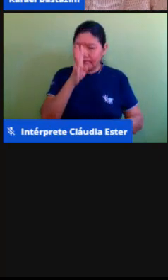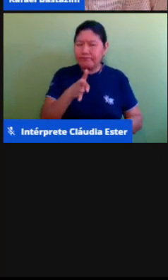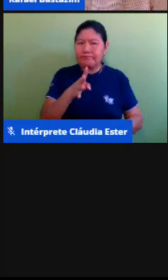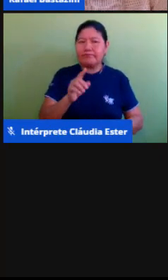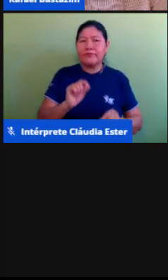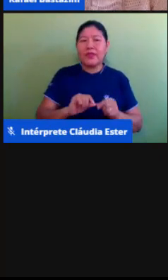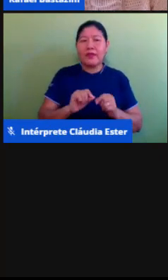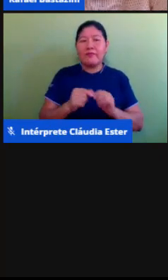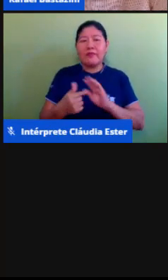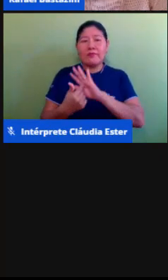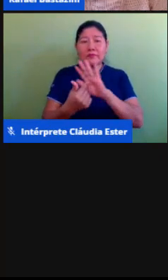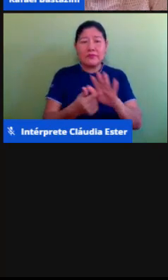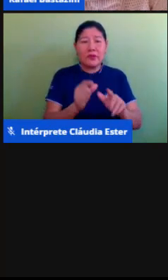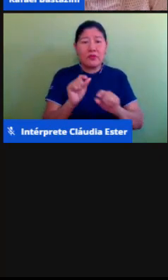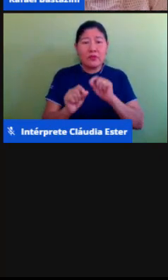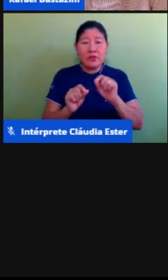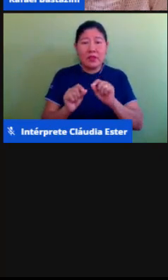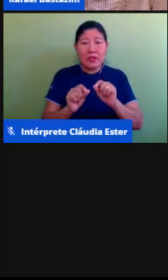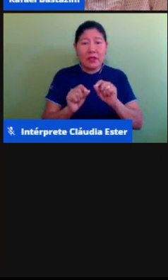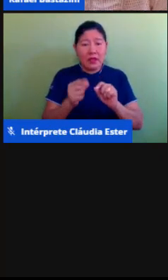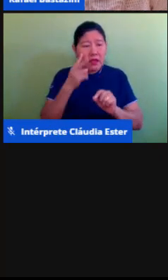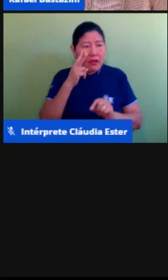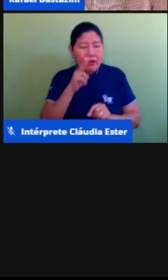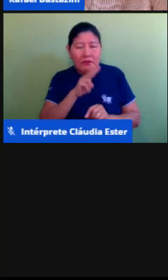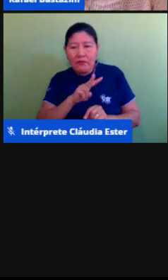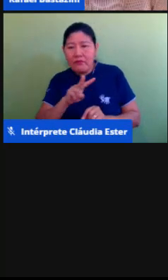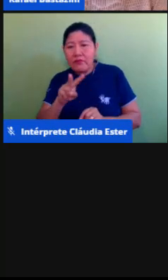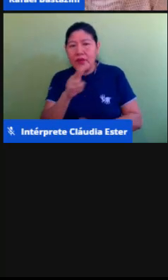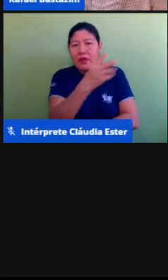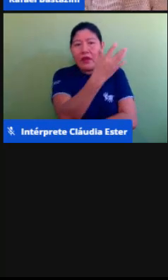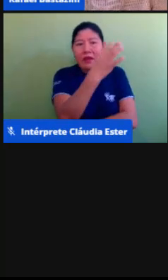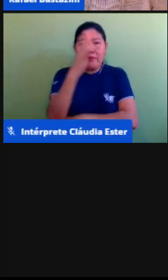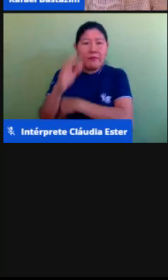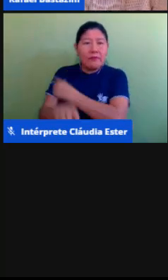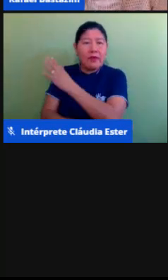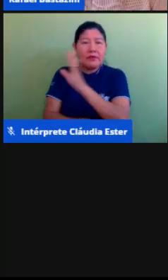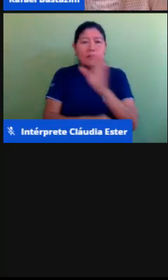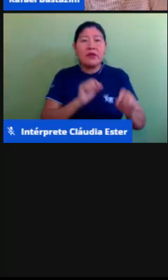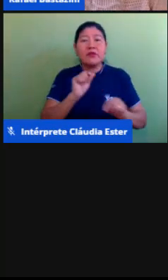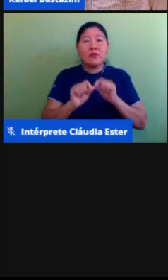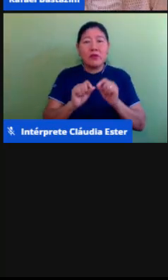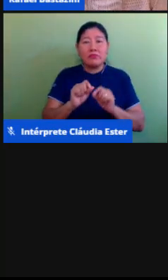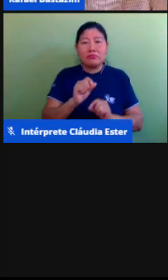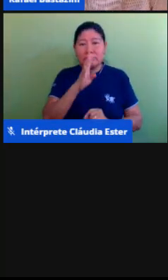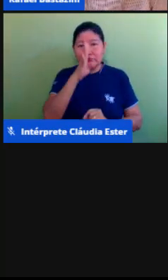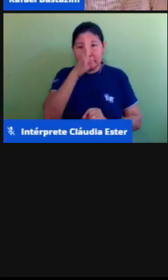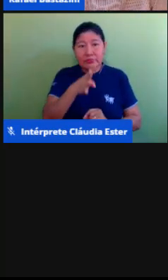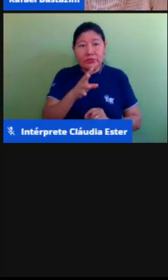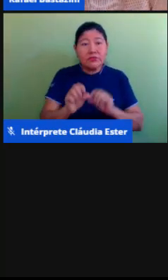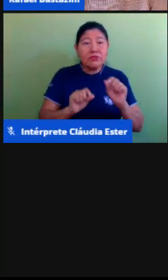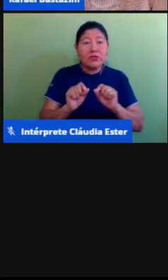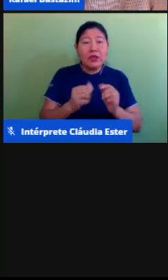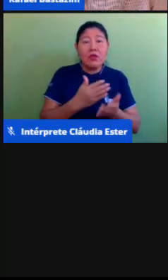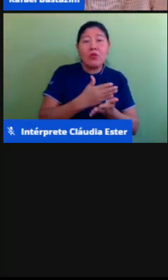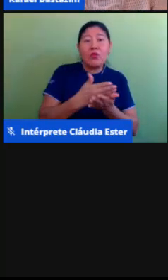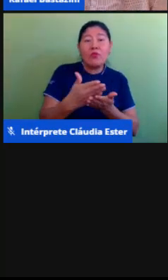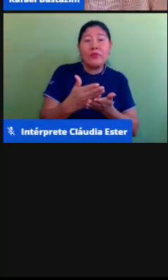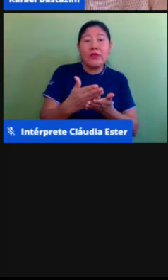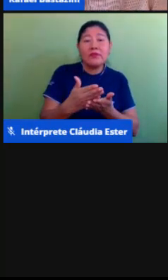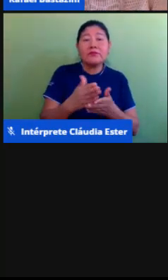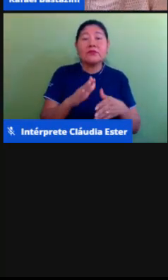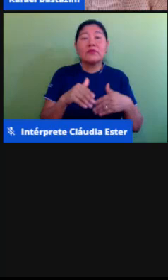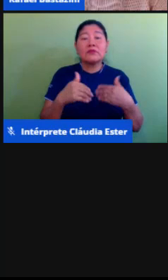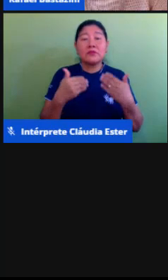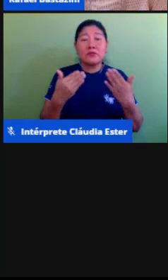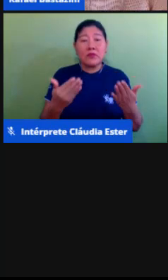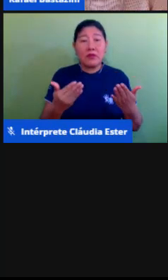caracterizavam as formulações da paisagem anteriormente. A primeira crítica está relacionada à paisagem